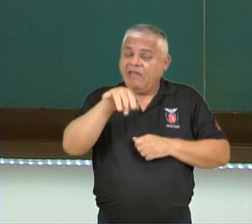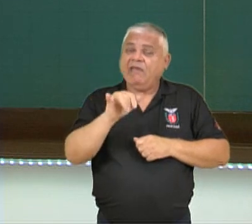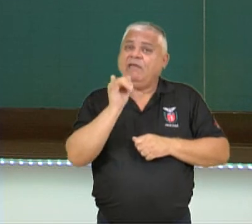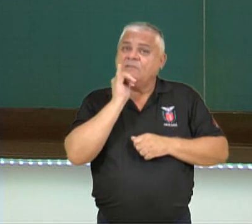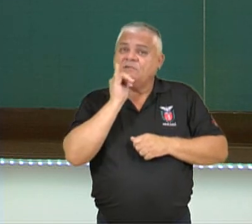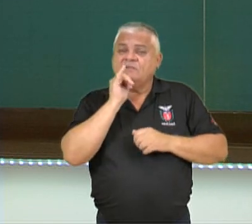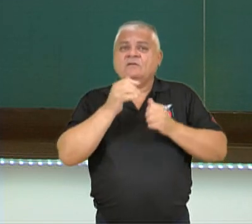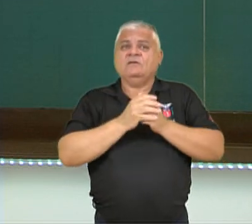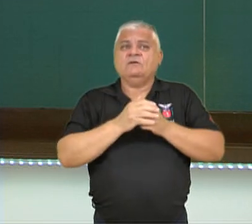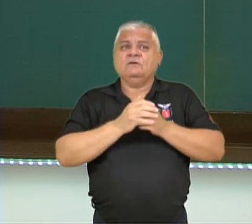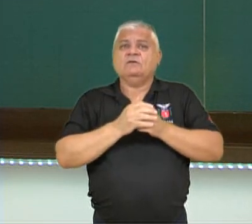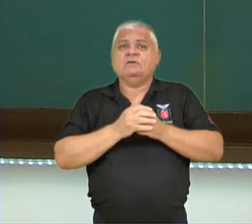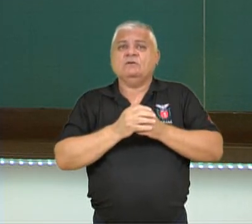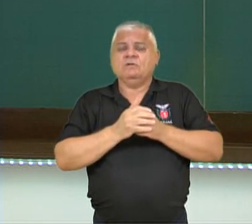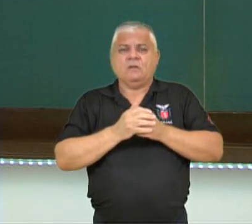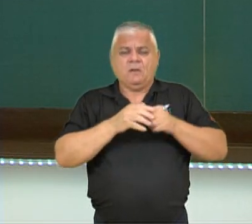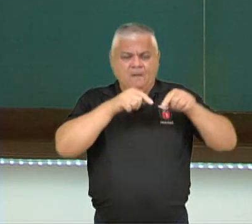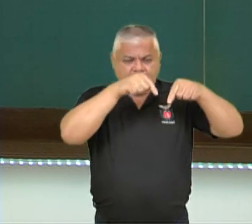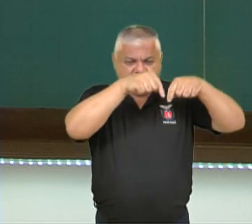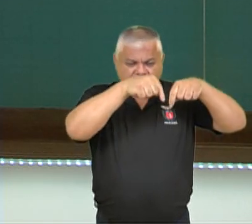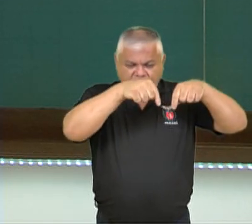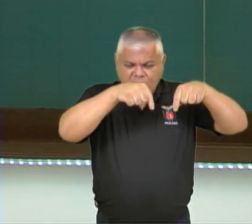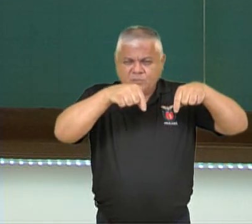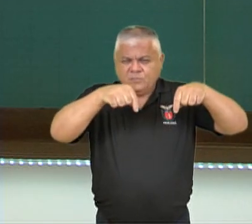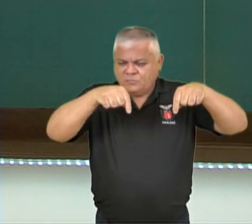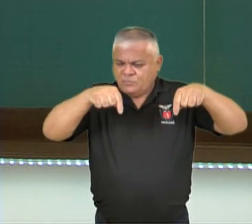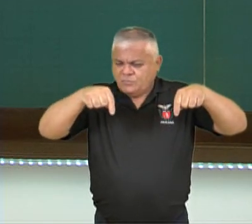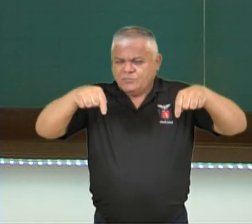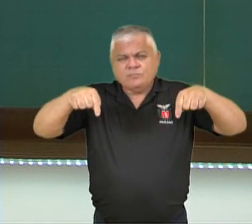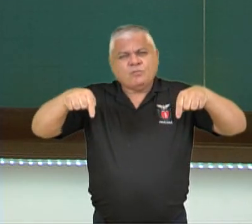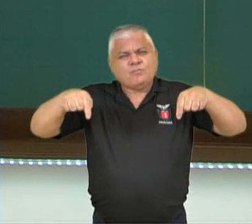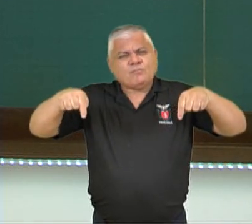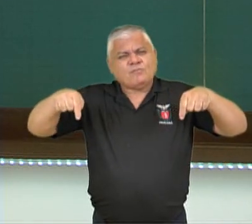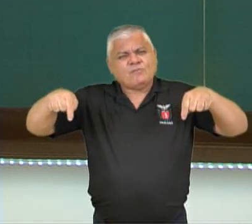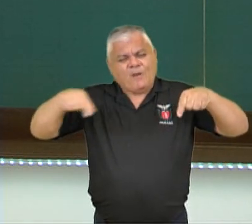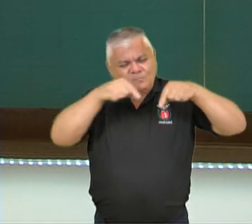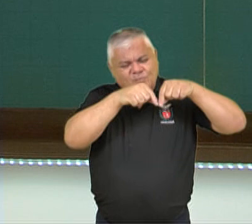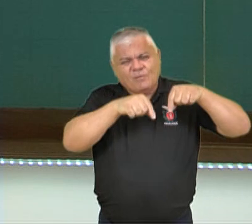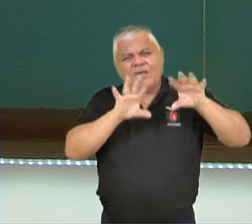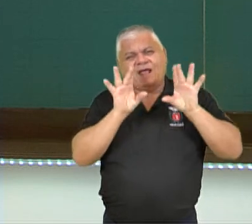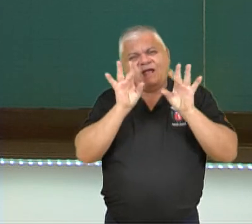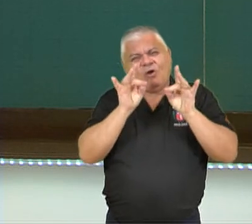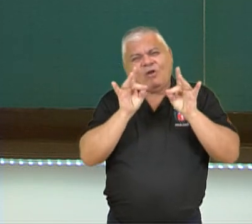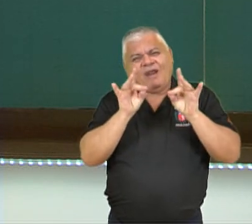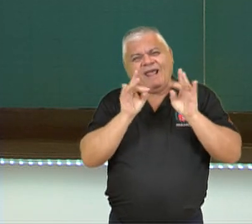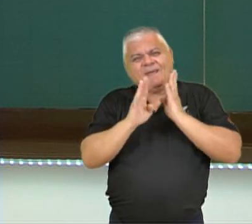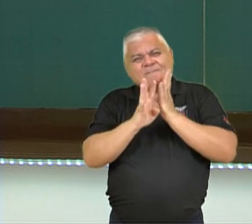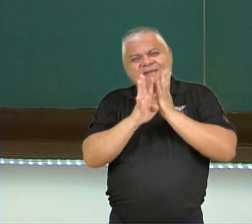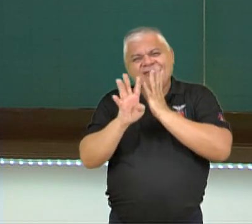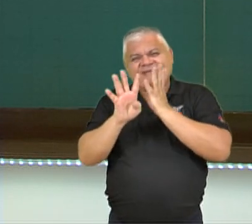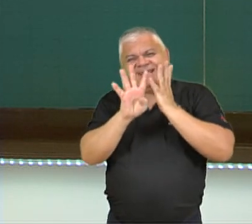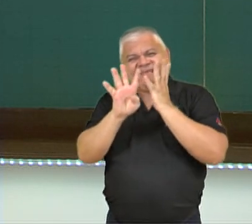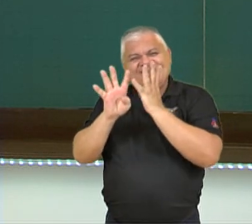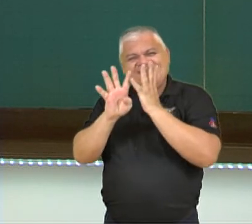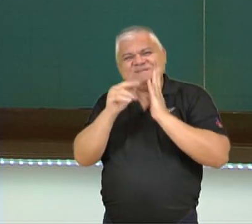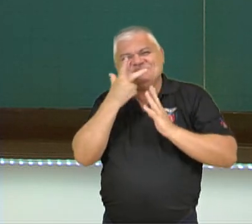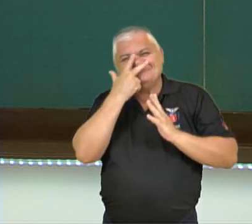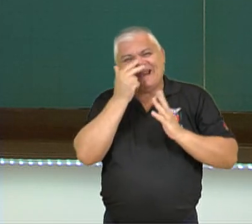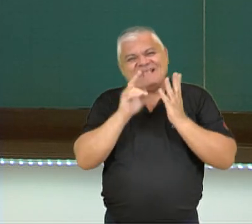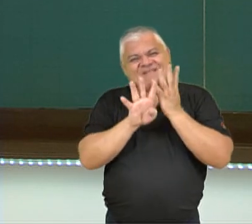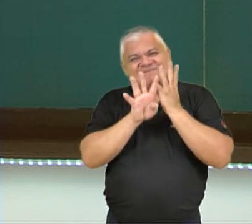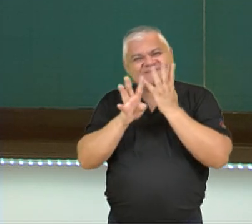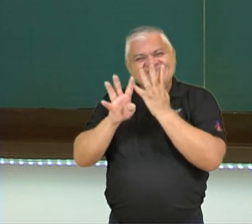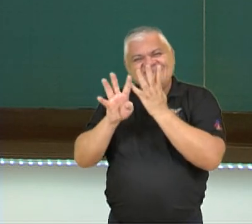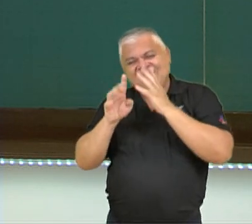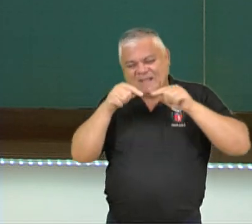que uma coleção de pontos, um conjunto de pontos, um grudadinho no outro, sem espaço.